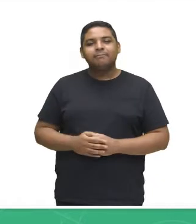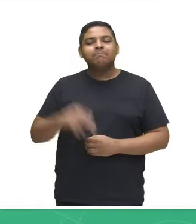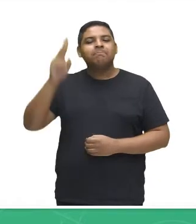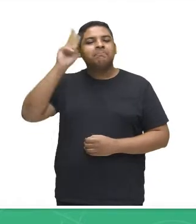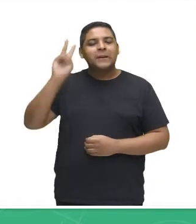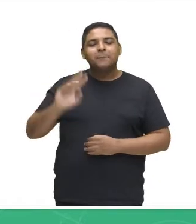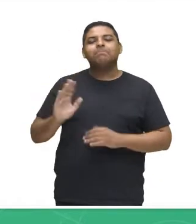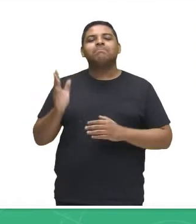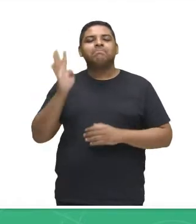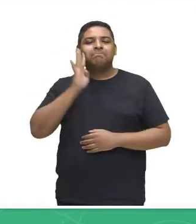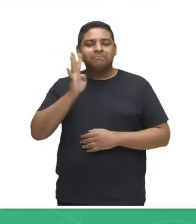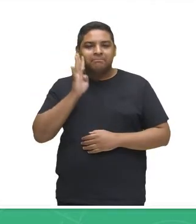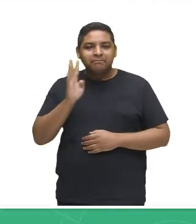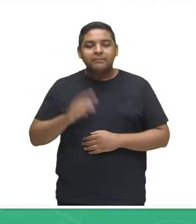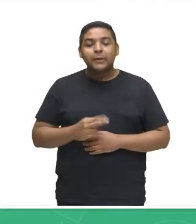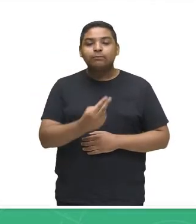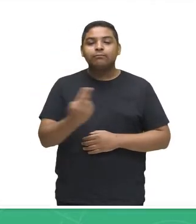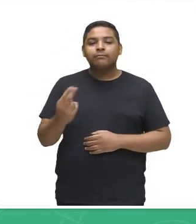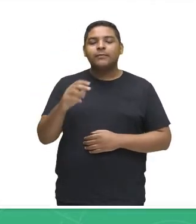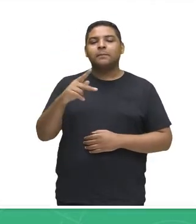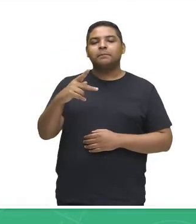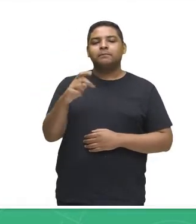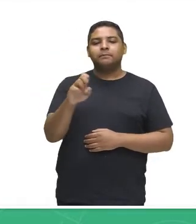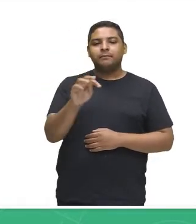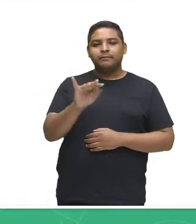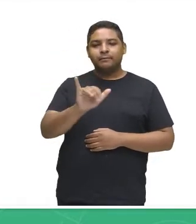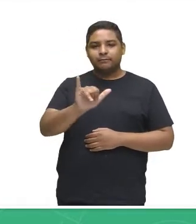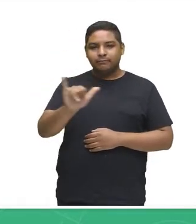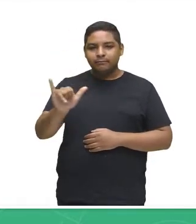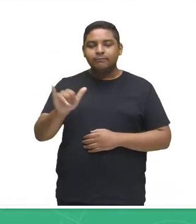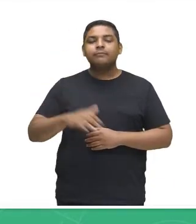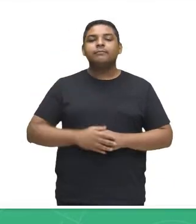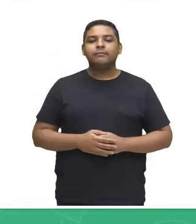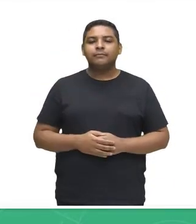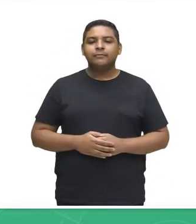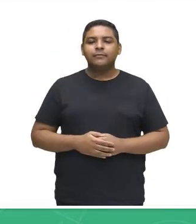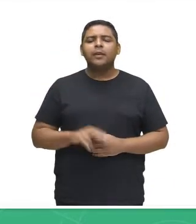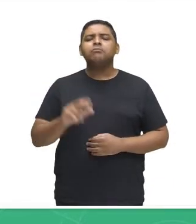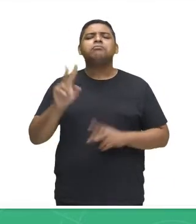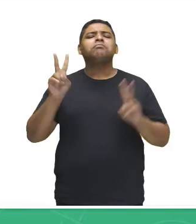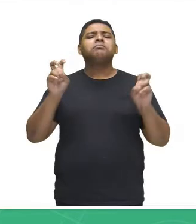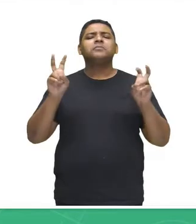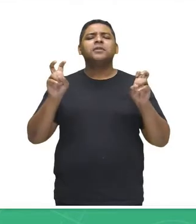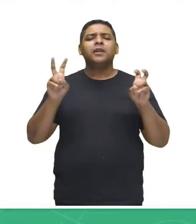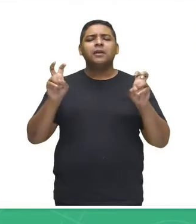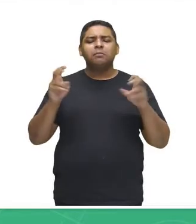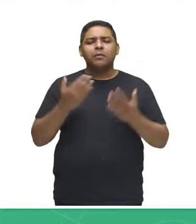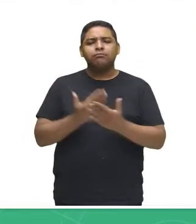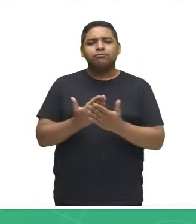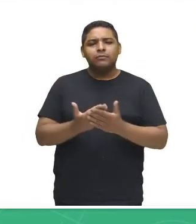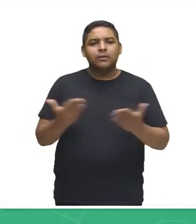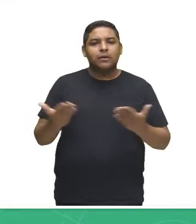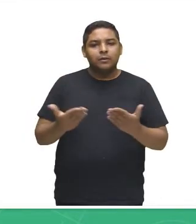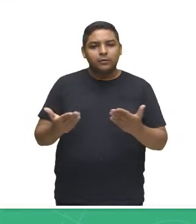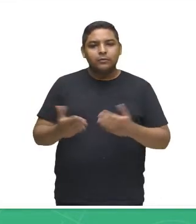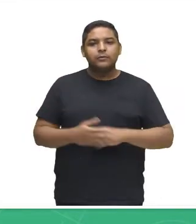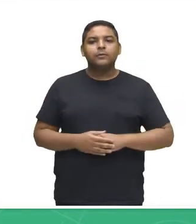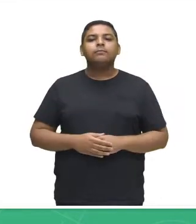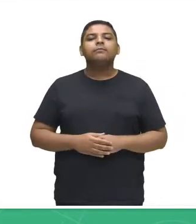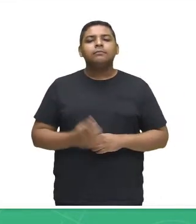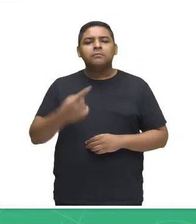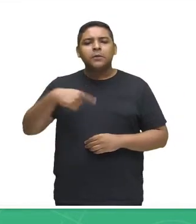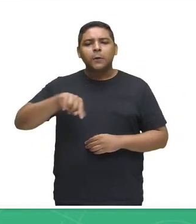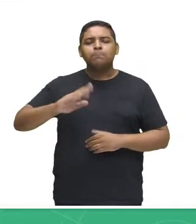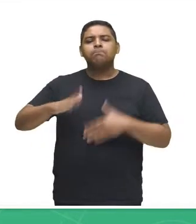bacana. Meu nome é professora Pet Ribeiro e vocês vão me perguntar qual é o nosso tema da aula de hoje. Então, nós vamos trazer a vocês aí, olha como nós